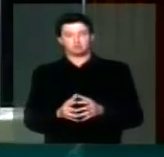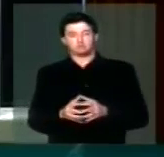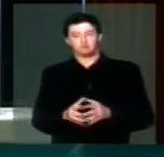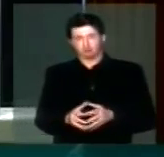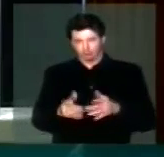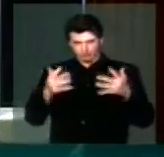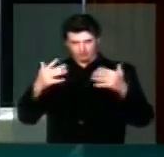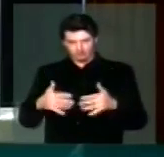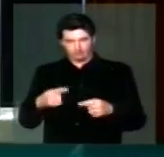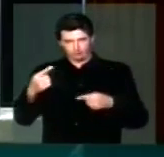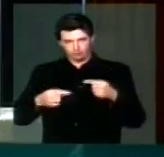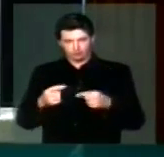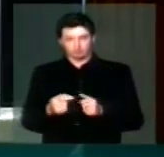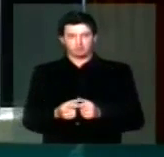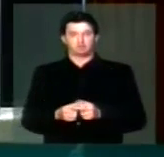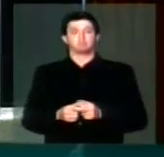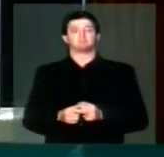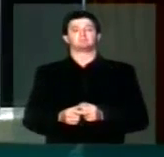falar sobre elas,